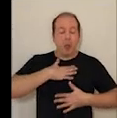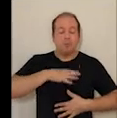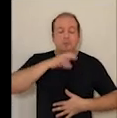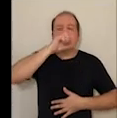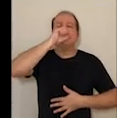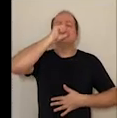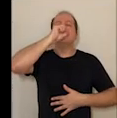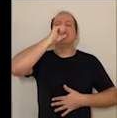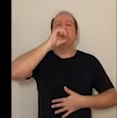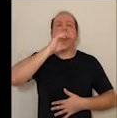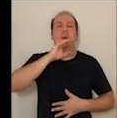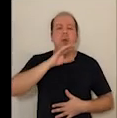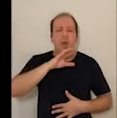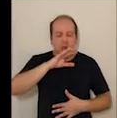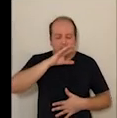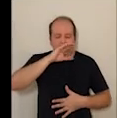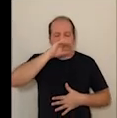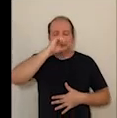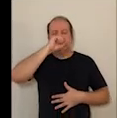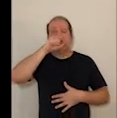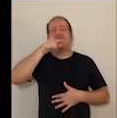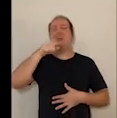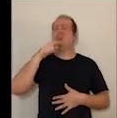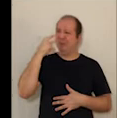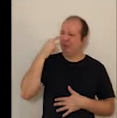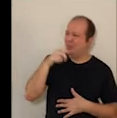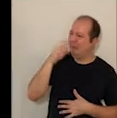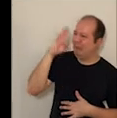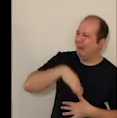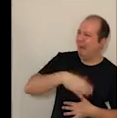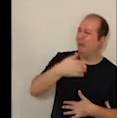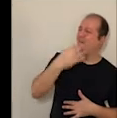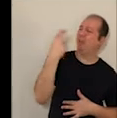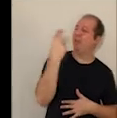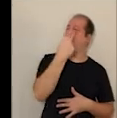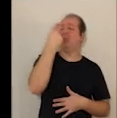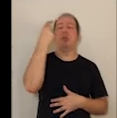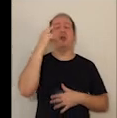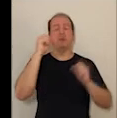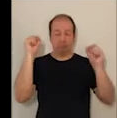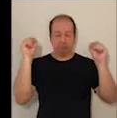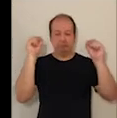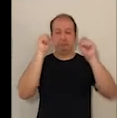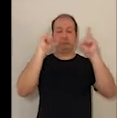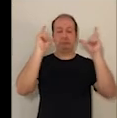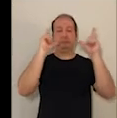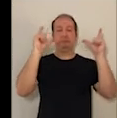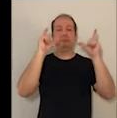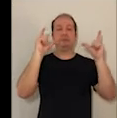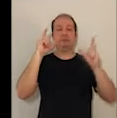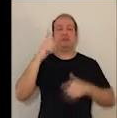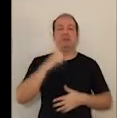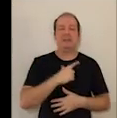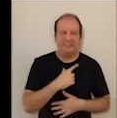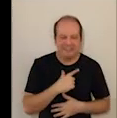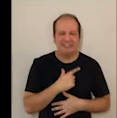Respira, respira. Viu só como ele está mal? Assim que ele acordar, eu faço